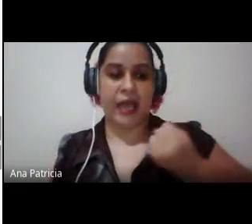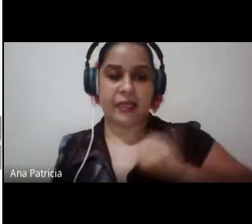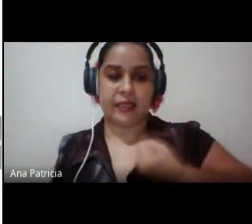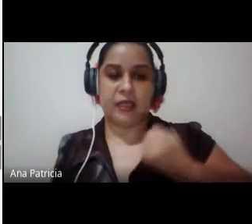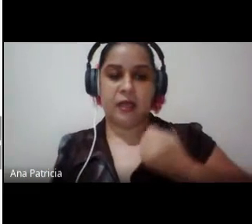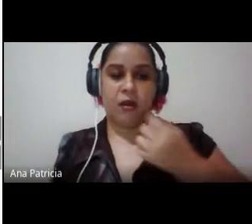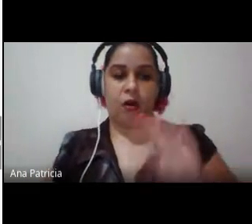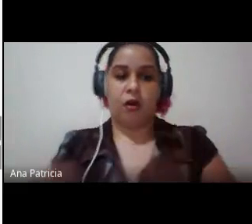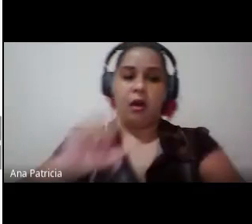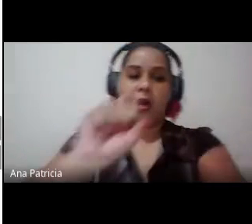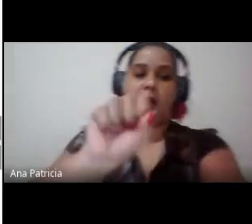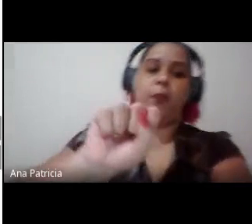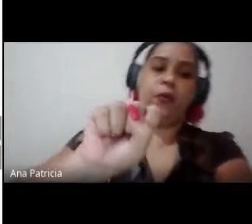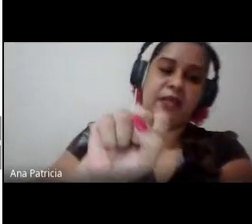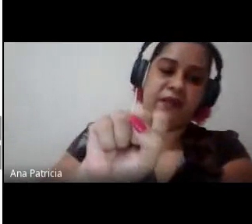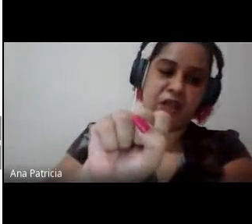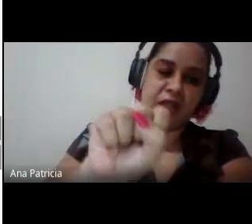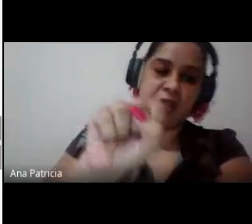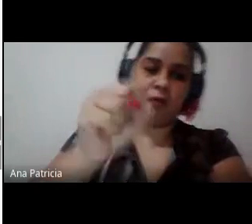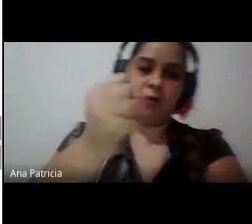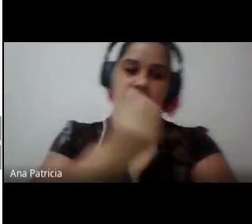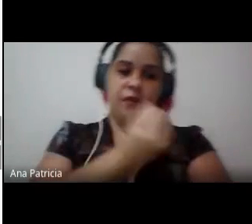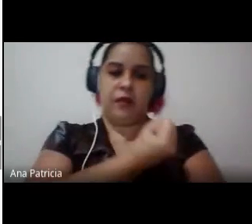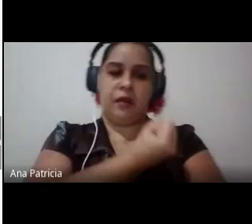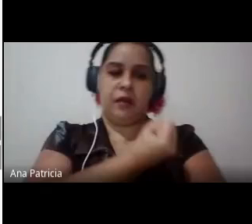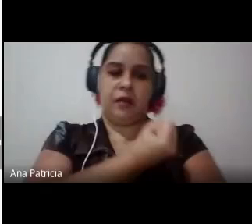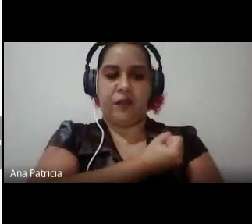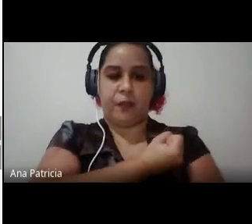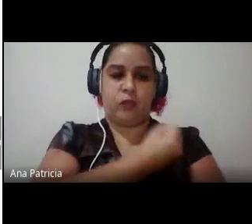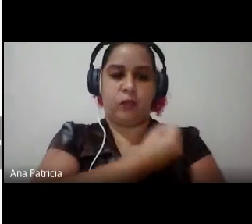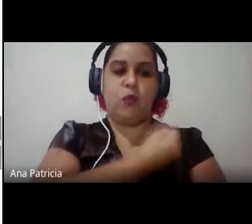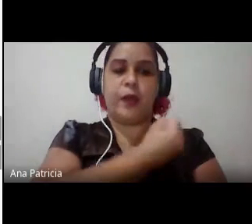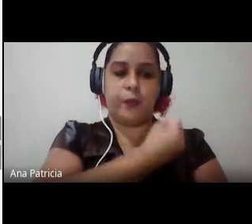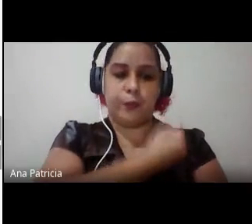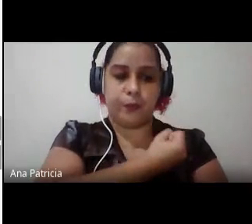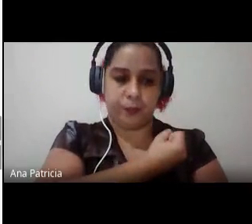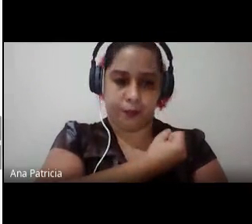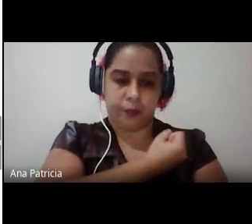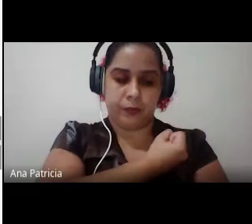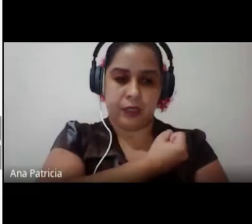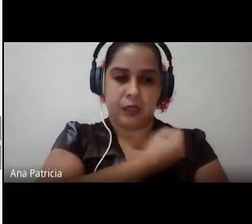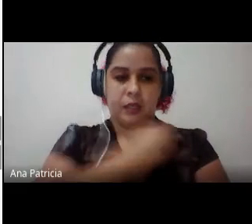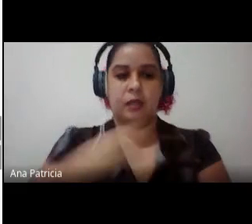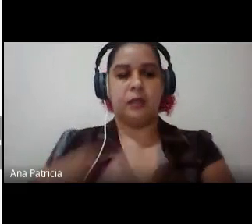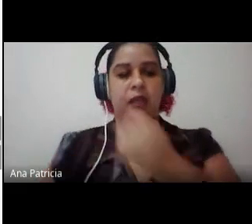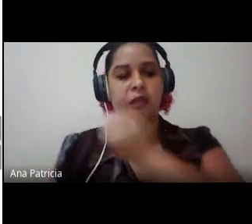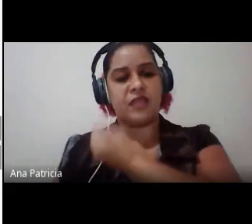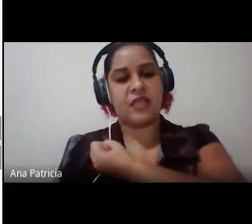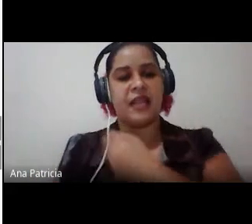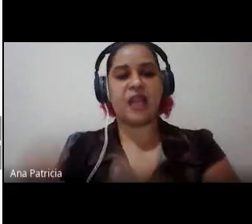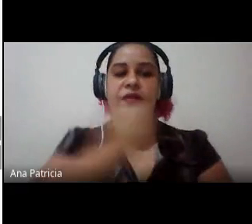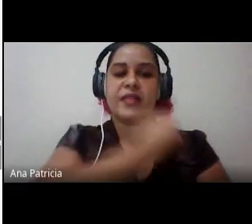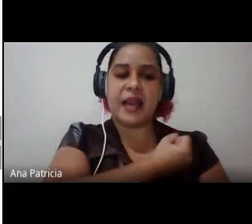é esse. Ó, o punho assim fechadinho, aqui na frente do peito. Número. Tanto faz se